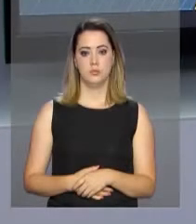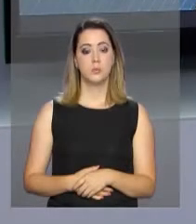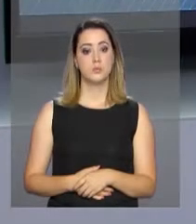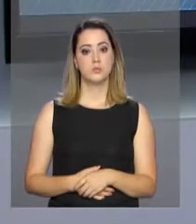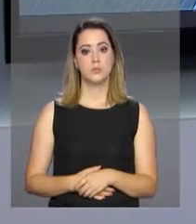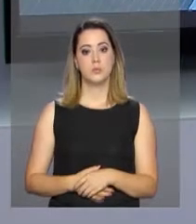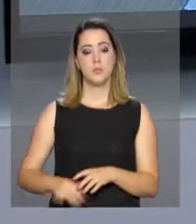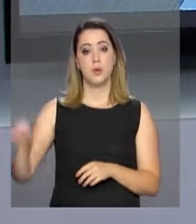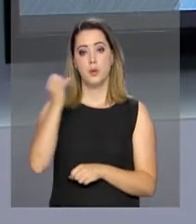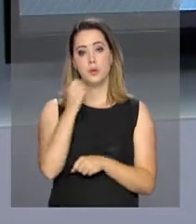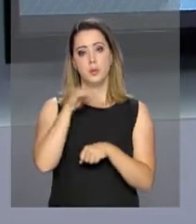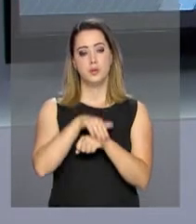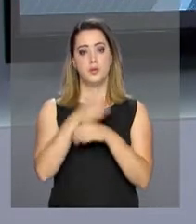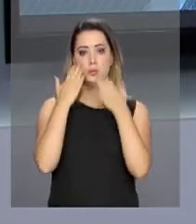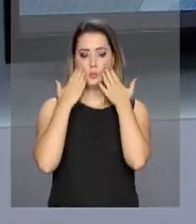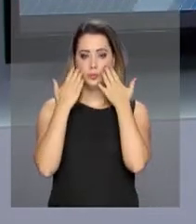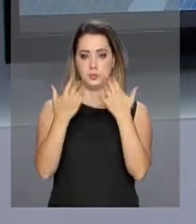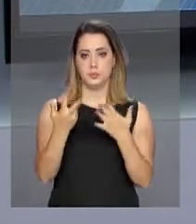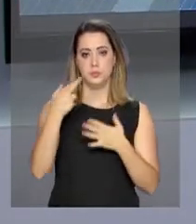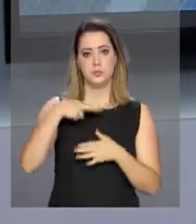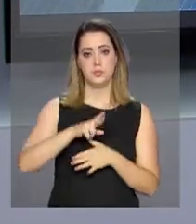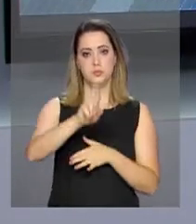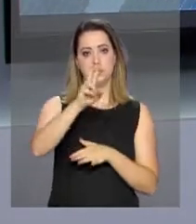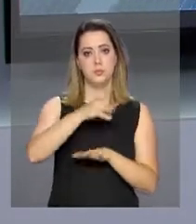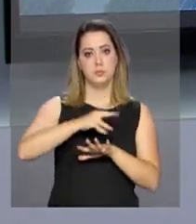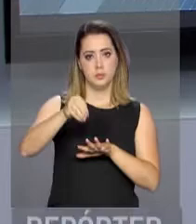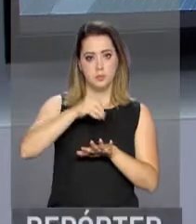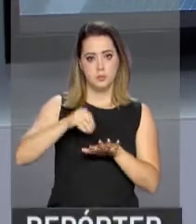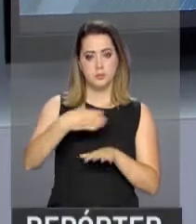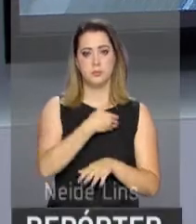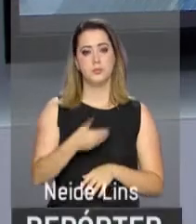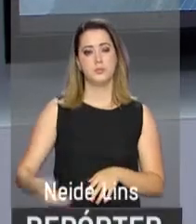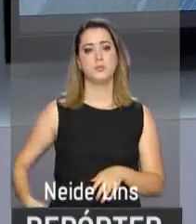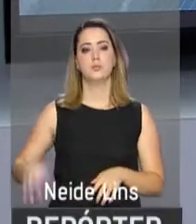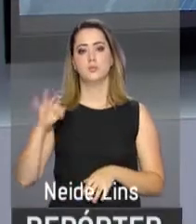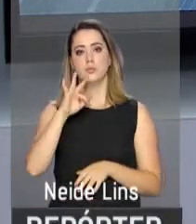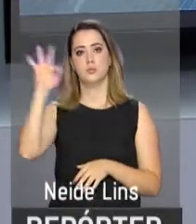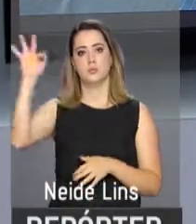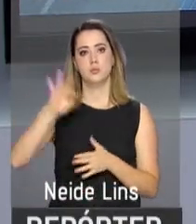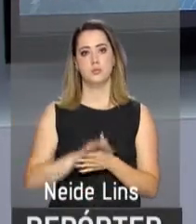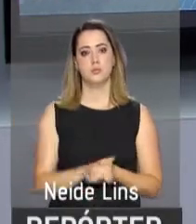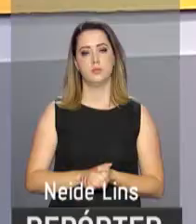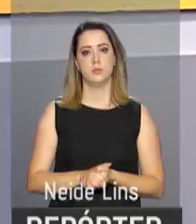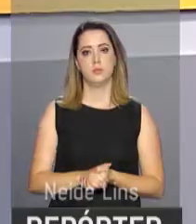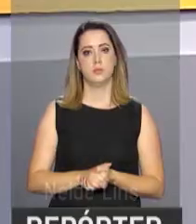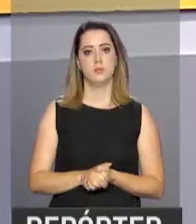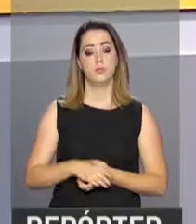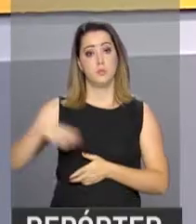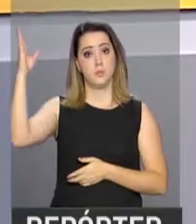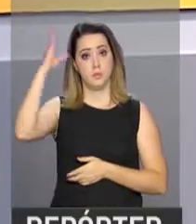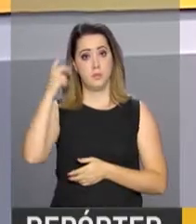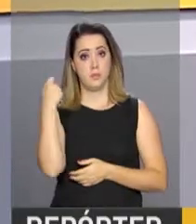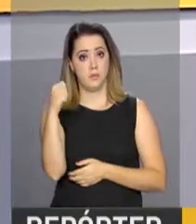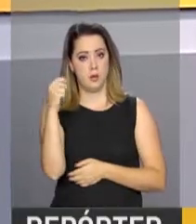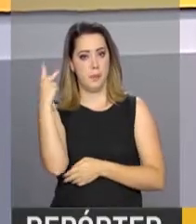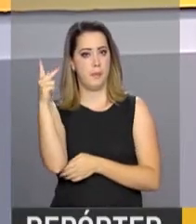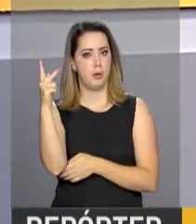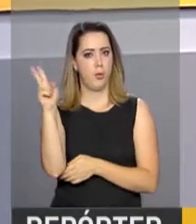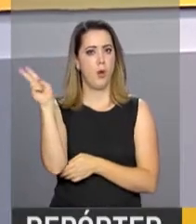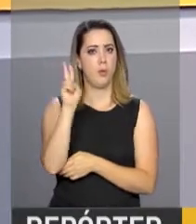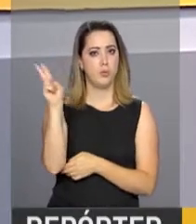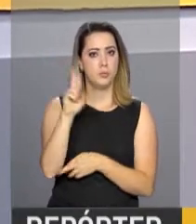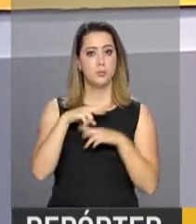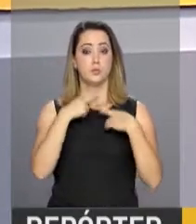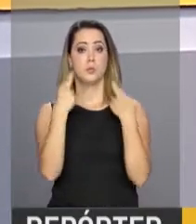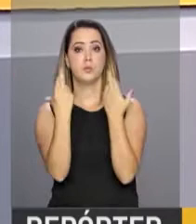olá boa noite estamos de volta com o repórter nbr as notícias do governo federal brasil argentina paraguai